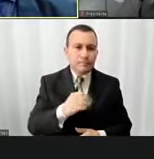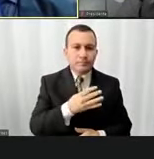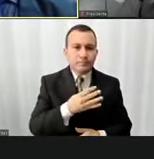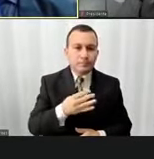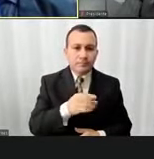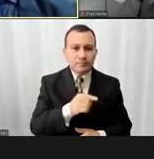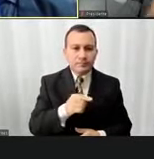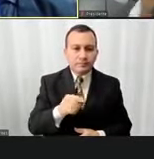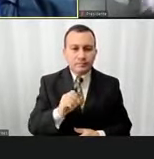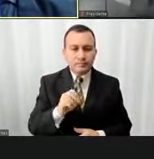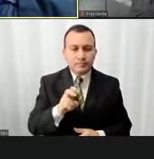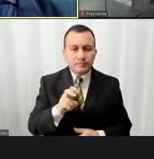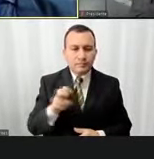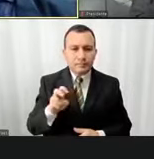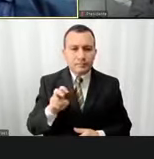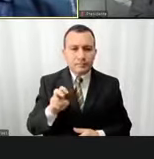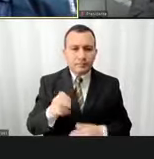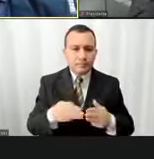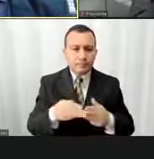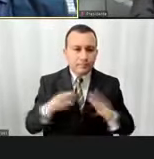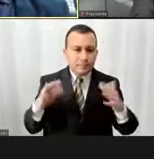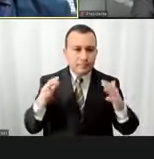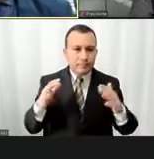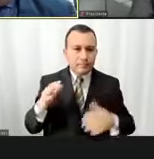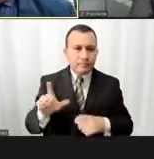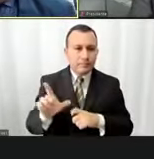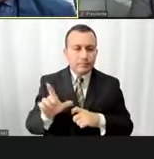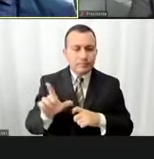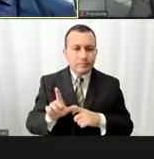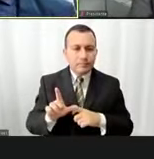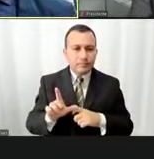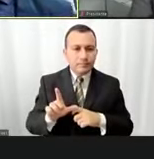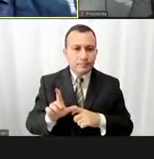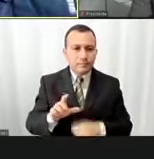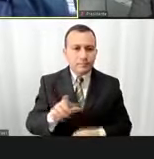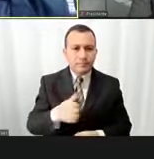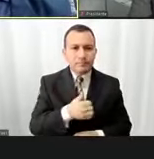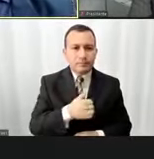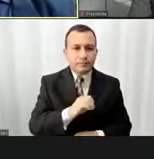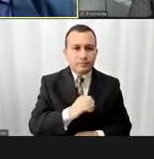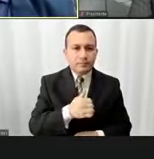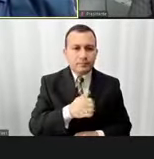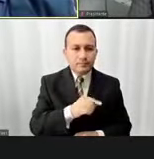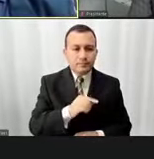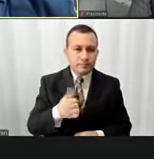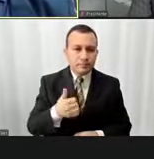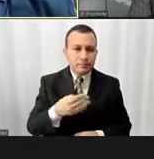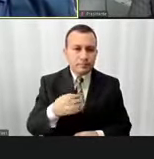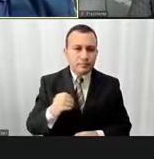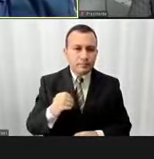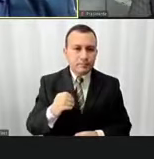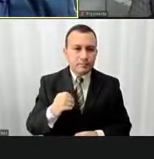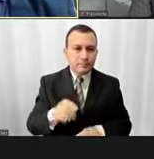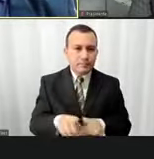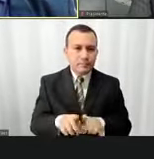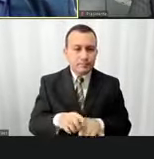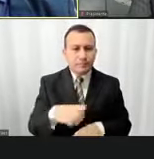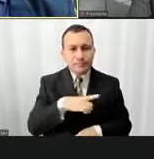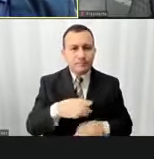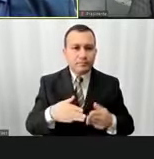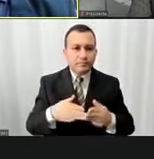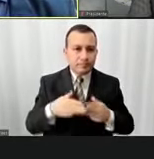a 055. Moção de aplausos, vereador Dr. Luiz Fernando, 101 a 140. Nós temos também, senhor presidente, uma moção de